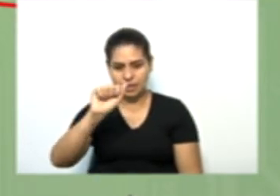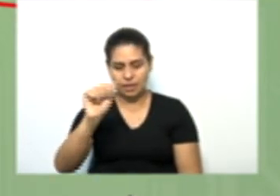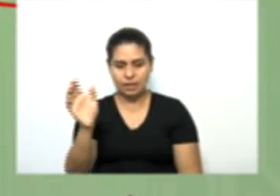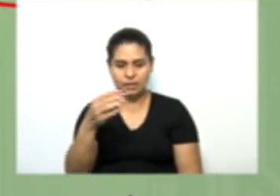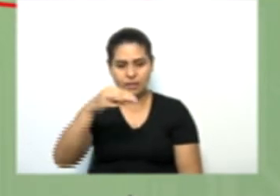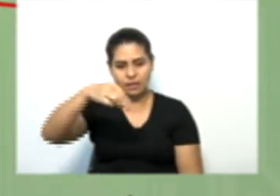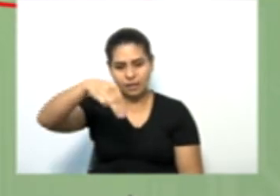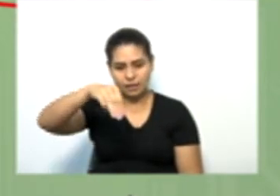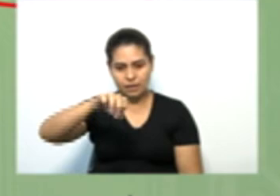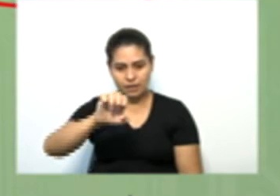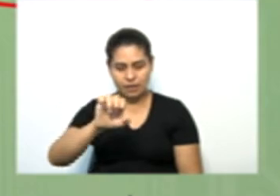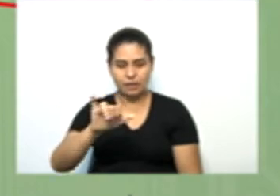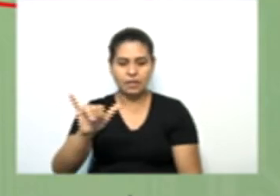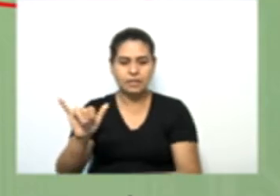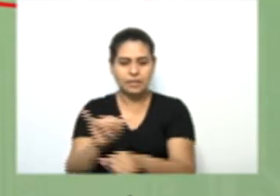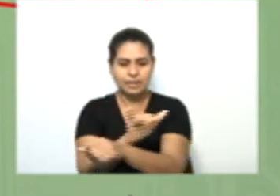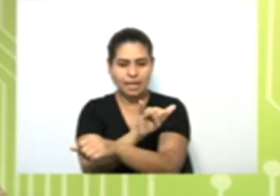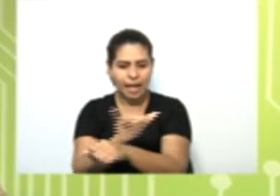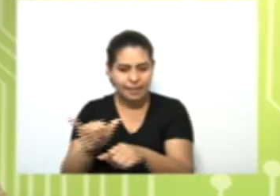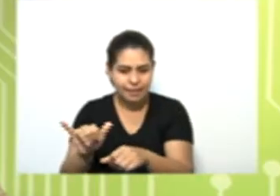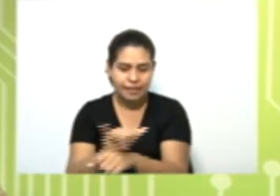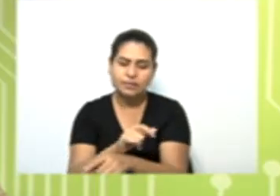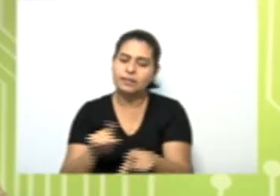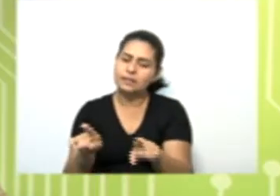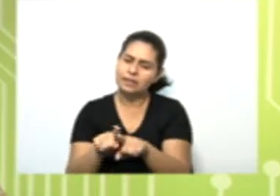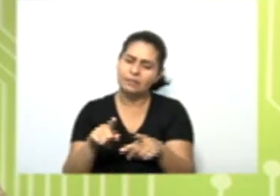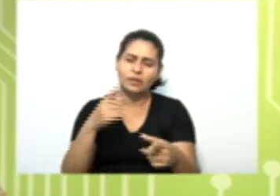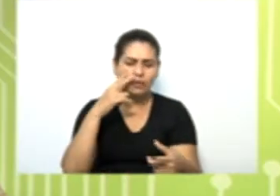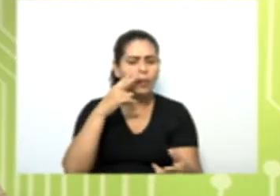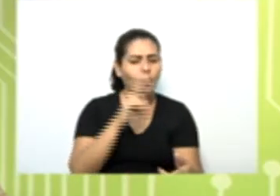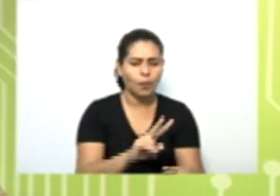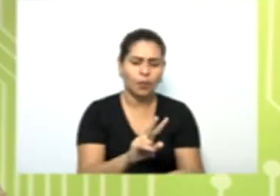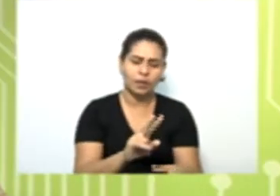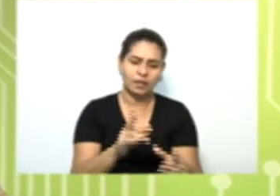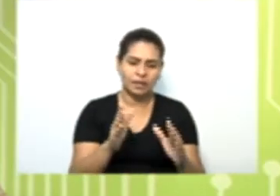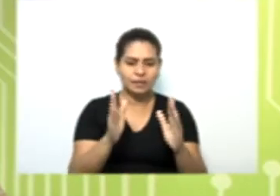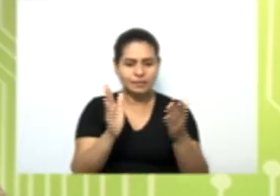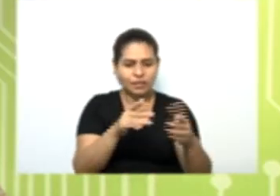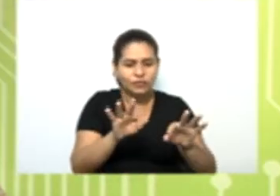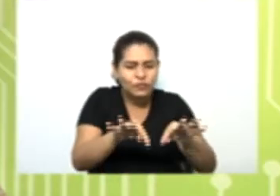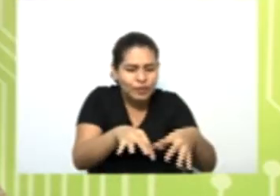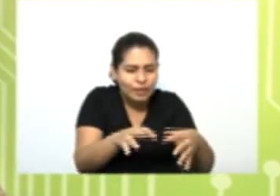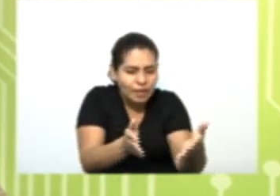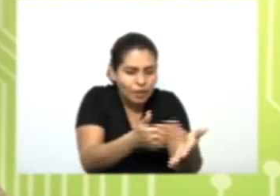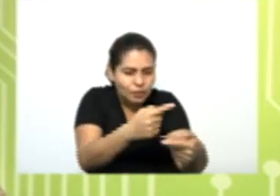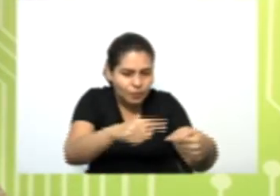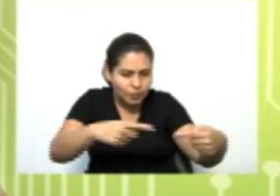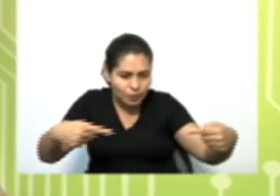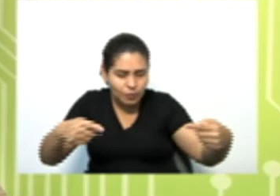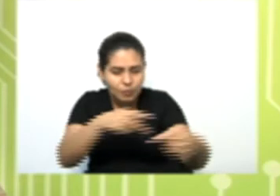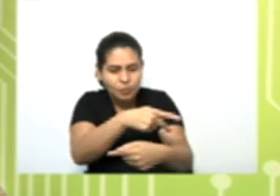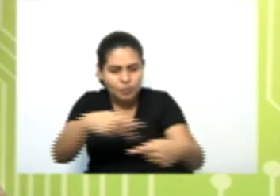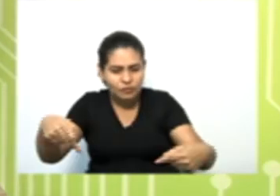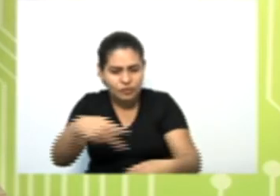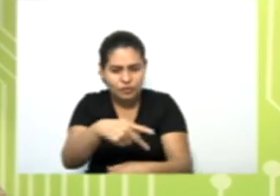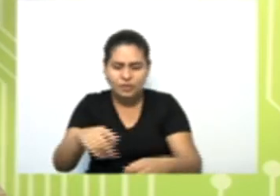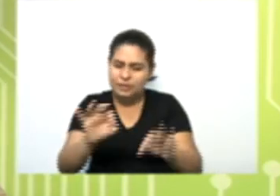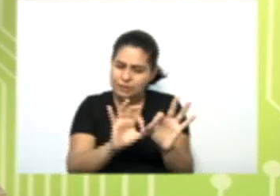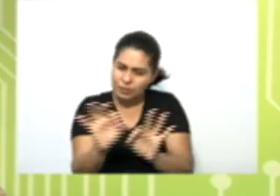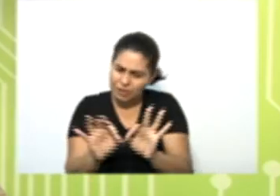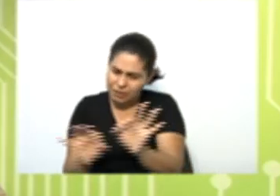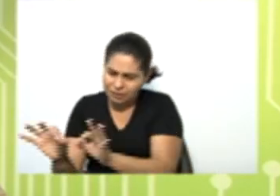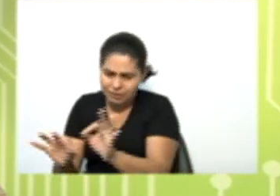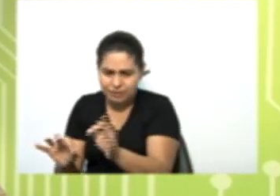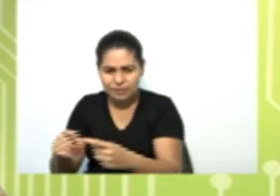uma atenção, né, um carinho a mais na bibliografia. Não é? Os professores, eles estão aqui passando material,